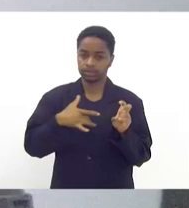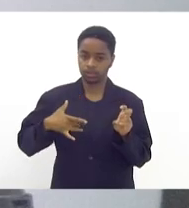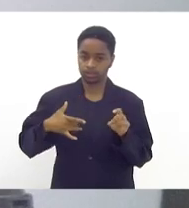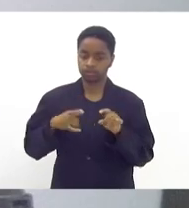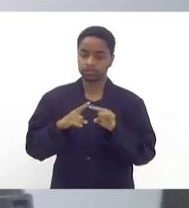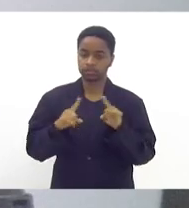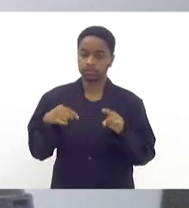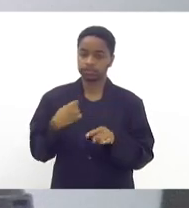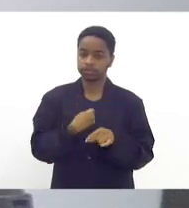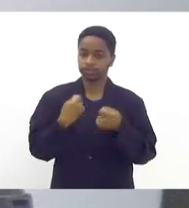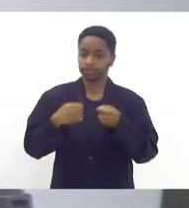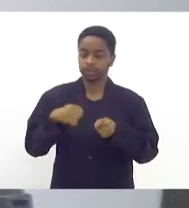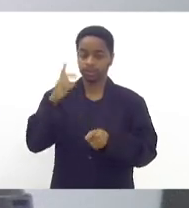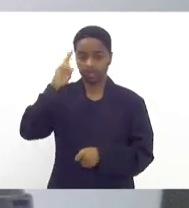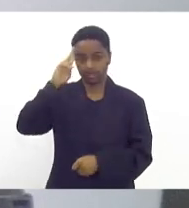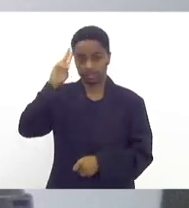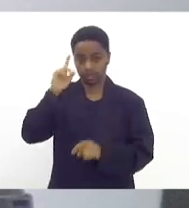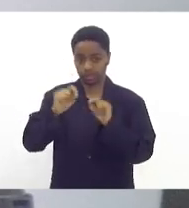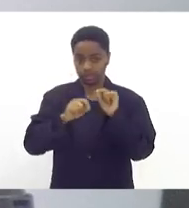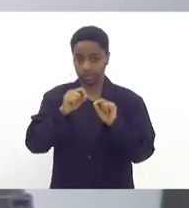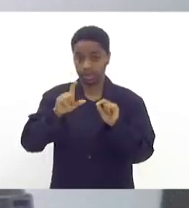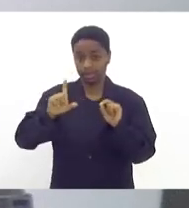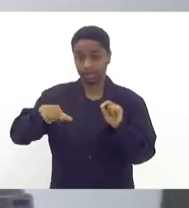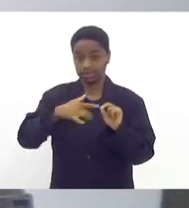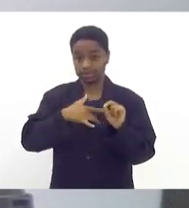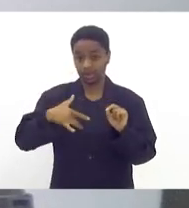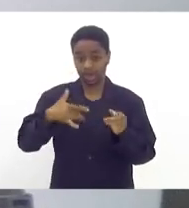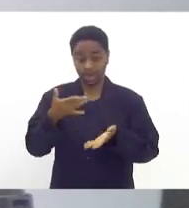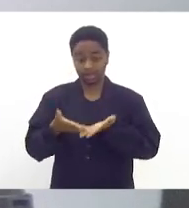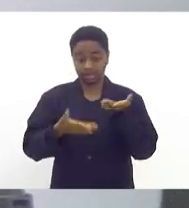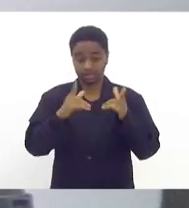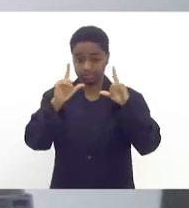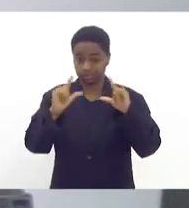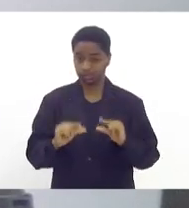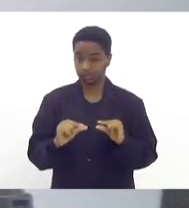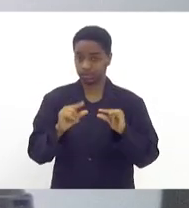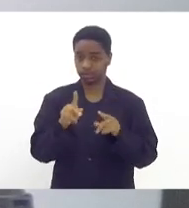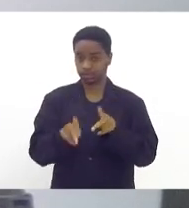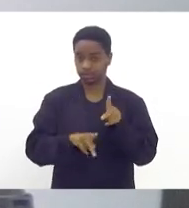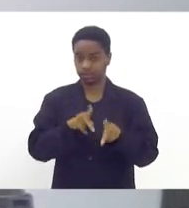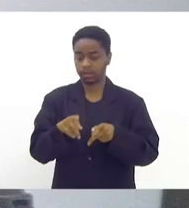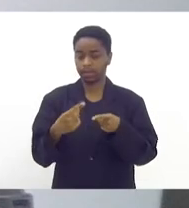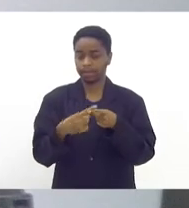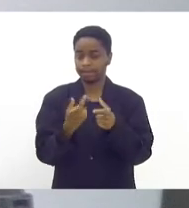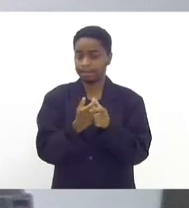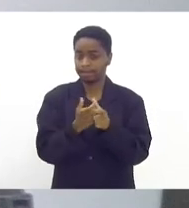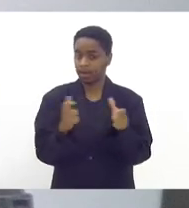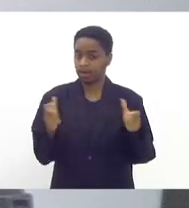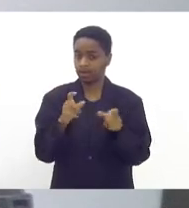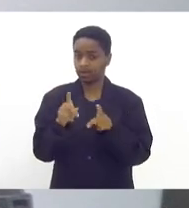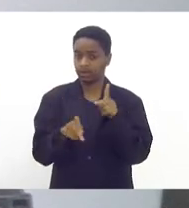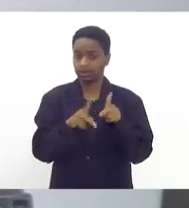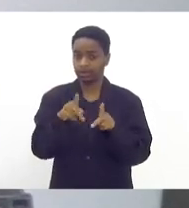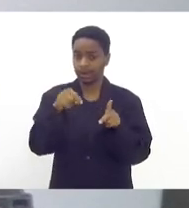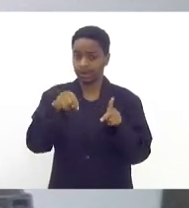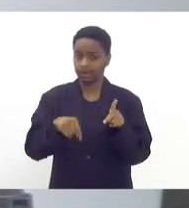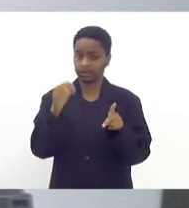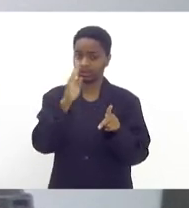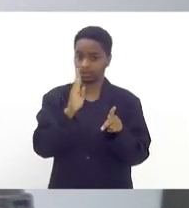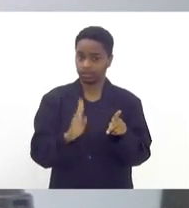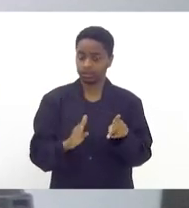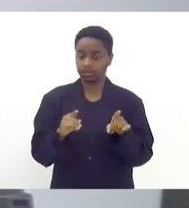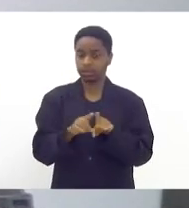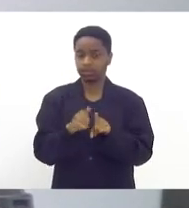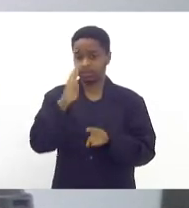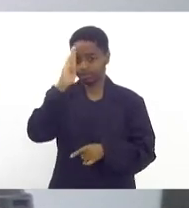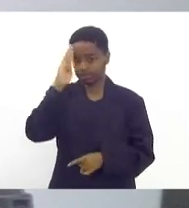lembrar que o plano de saúde atende a minoria da população porque a grande parte da população brasileira e principalmente